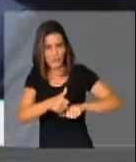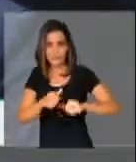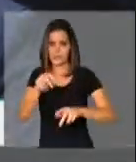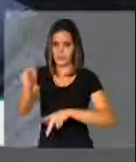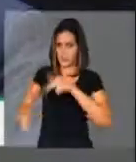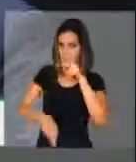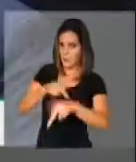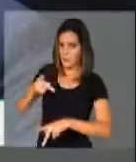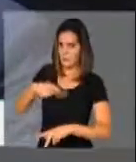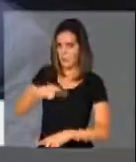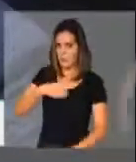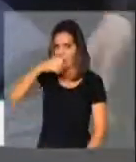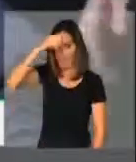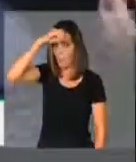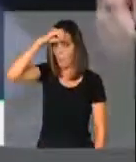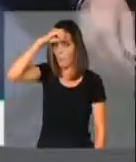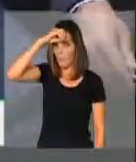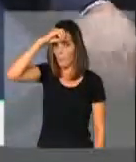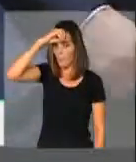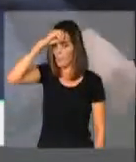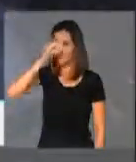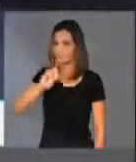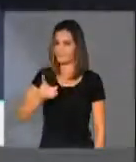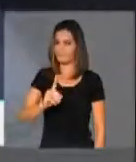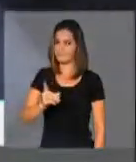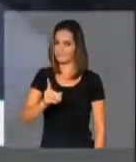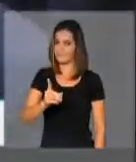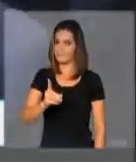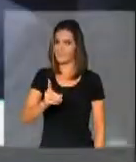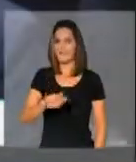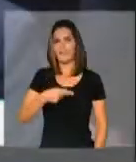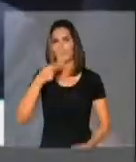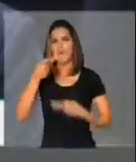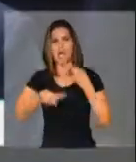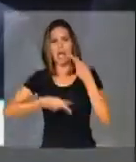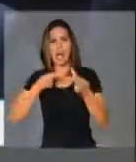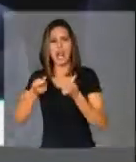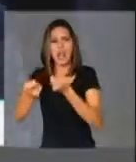sem que a população saiba do seu inteiro teor. As